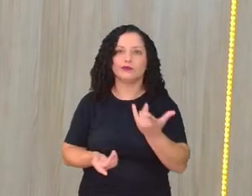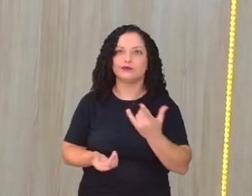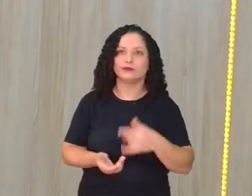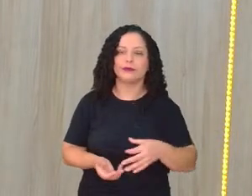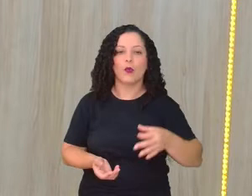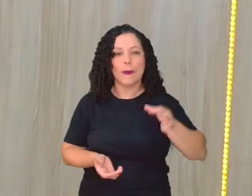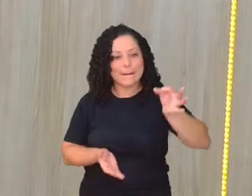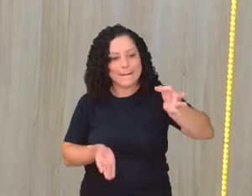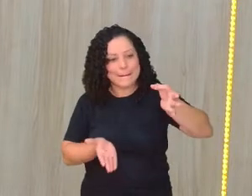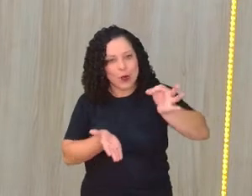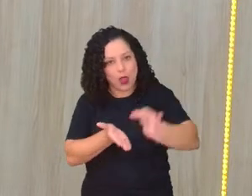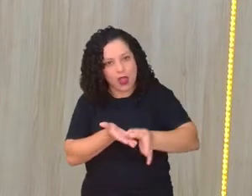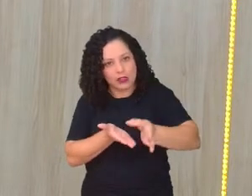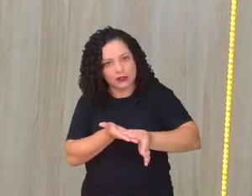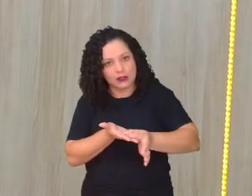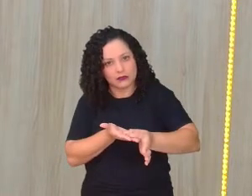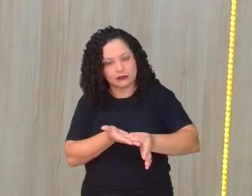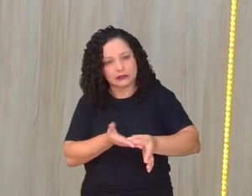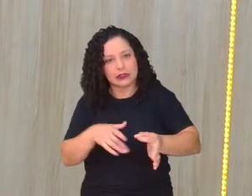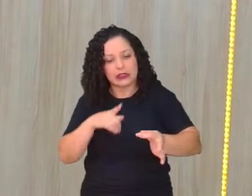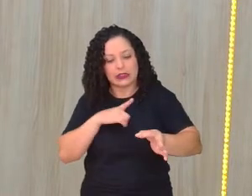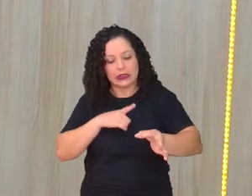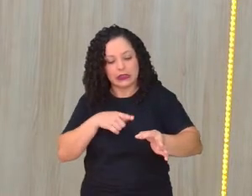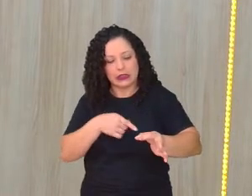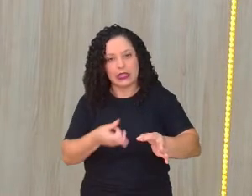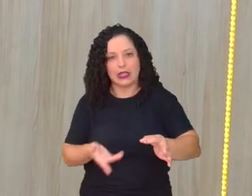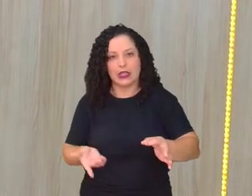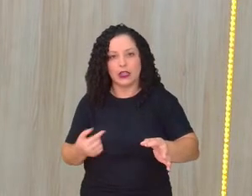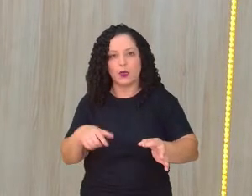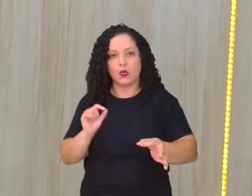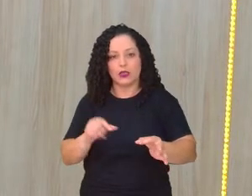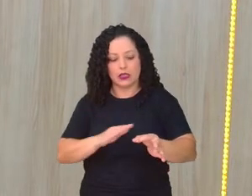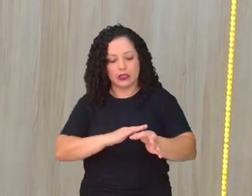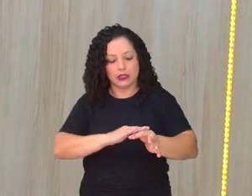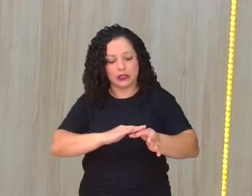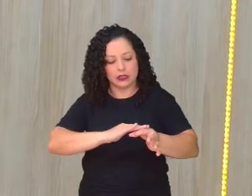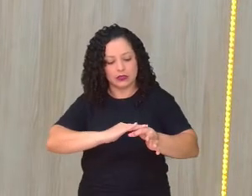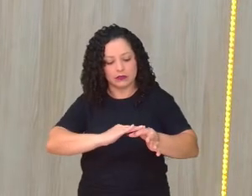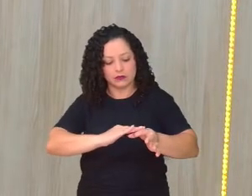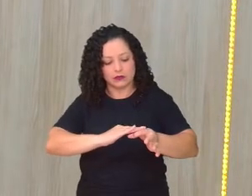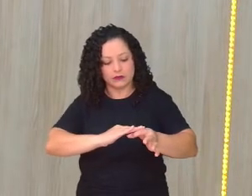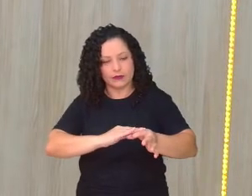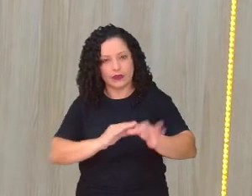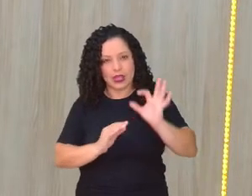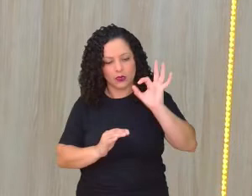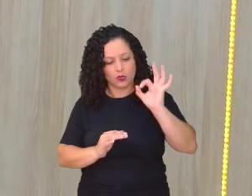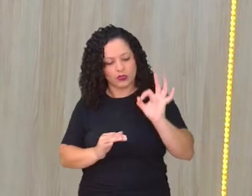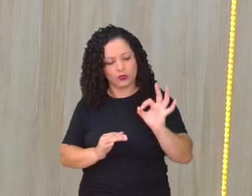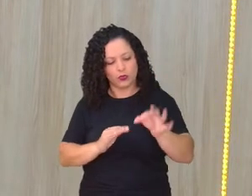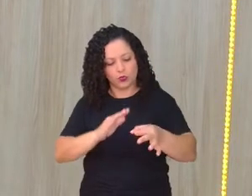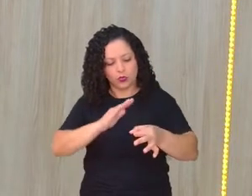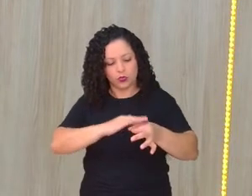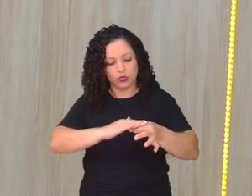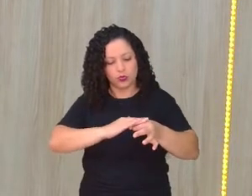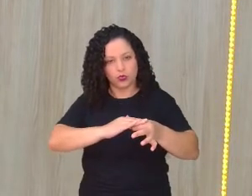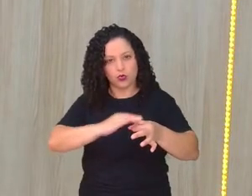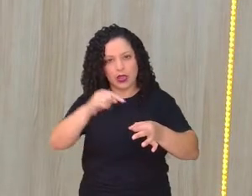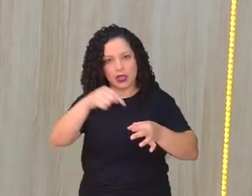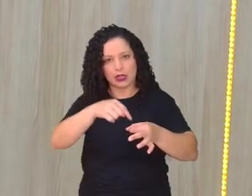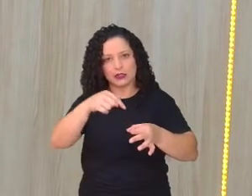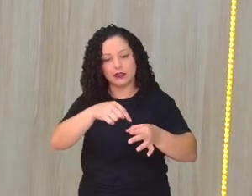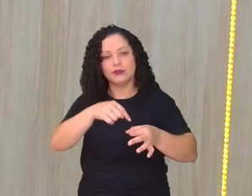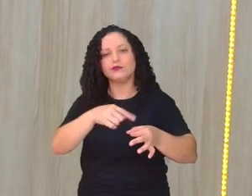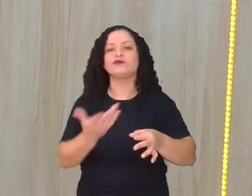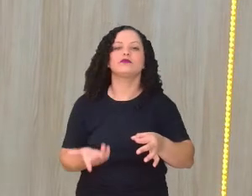moeda, você tem ali um bloquinho, né, de metal, certo? Redondinho, e ali é aquela